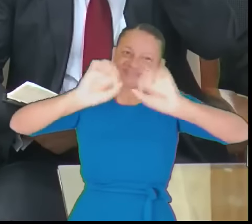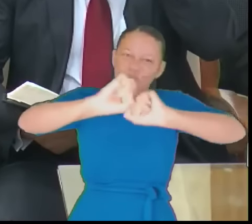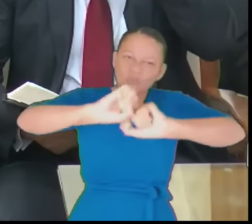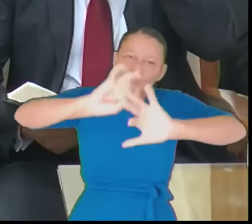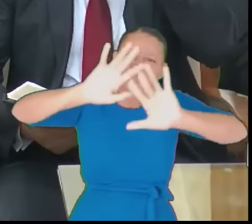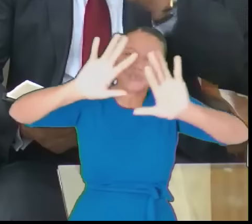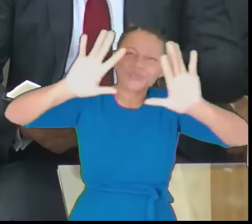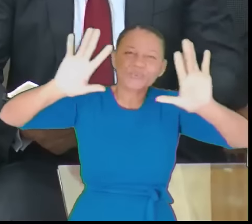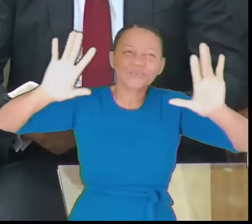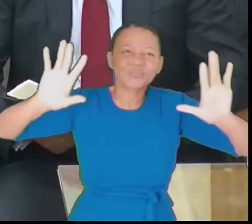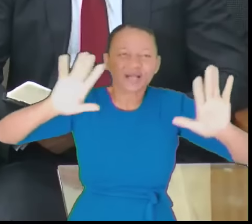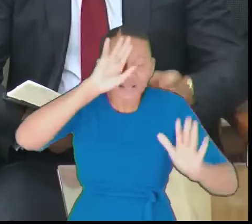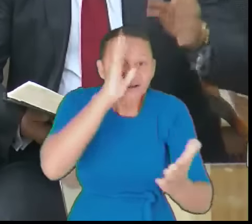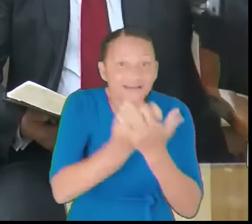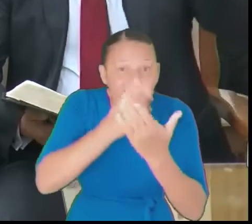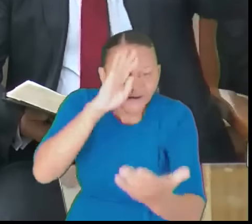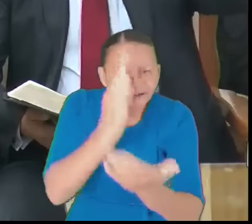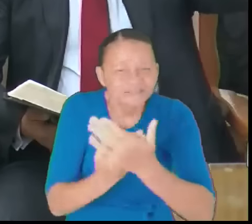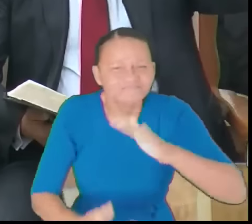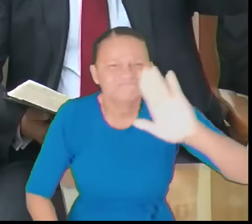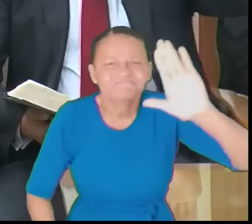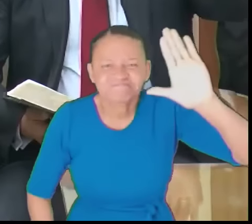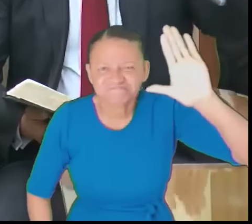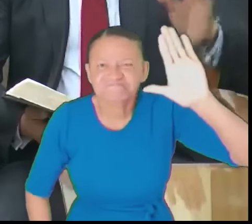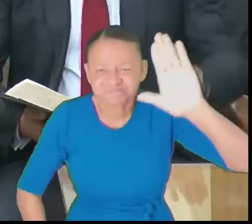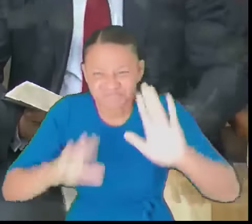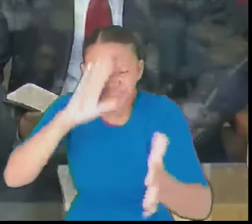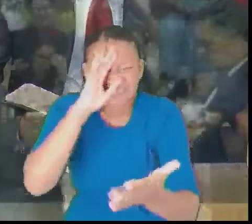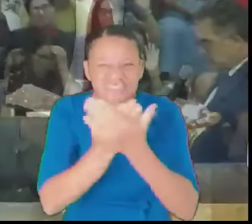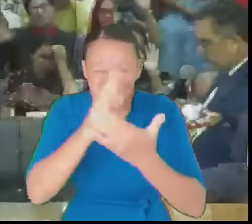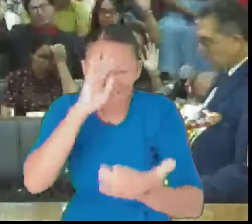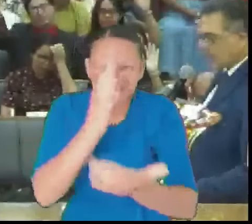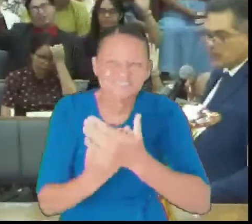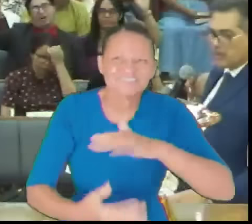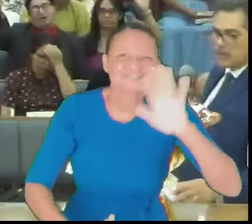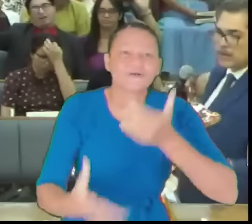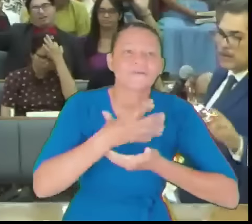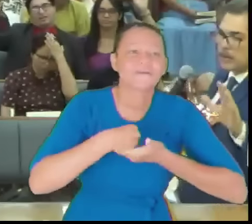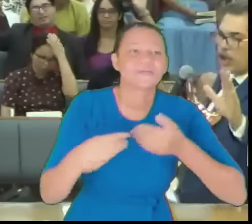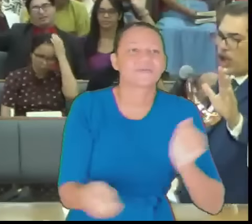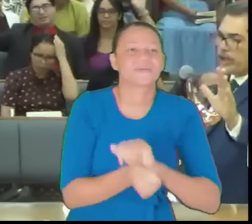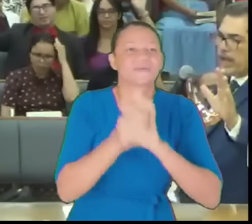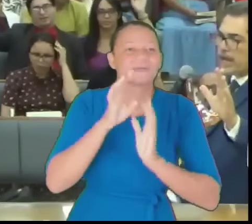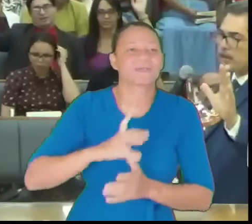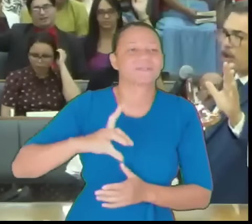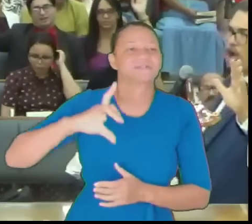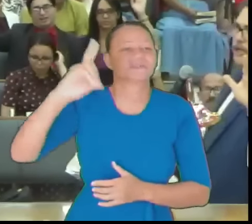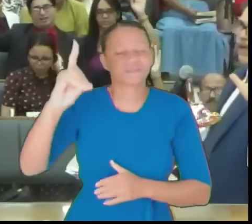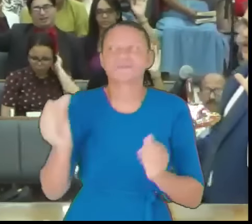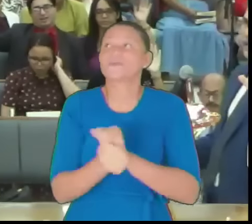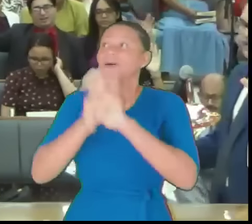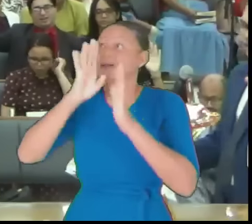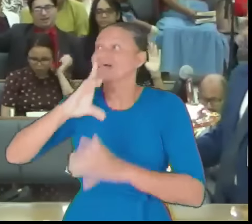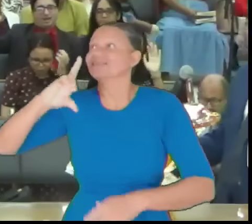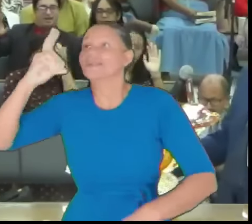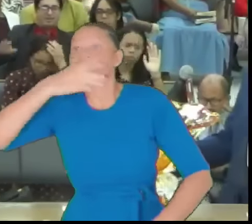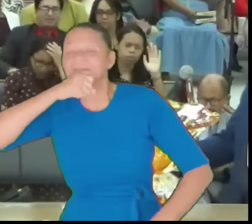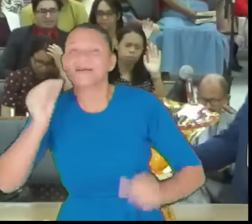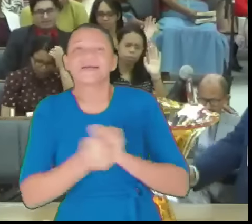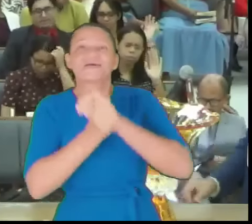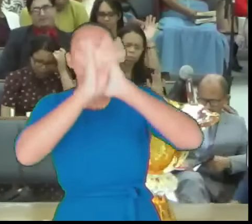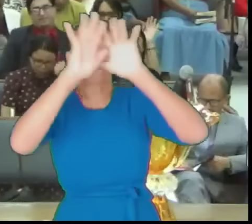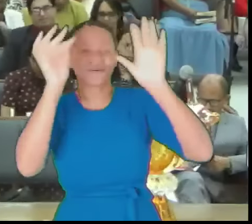Eu quero saber quem acredita, quem acredita? Quem acredita, dê três glórias a Deus. Um para o Pai, outro para o Filho e outro para o